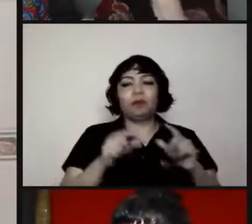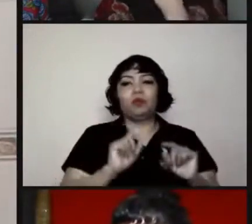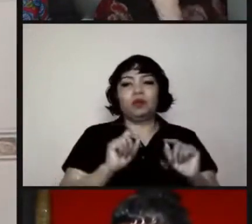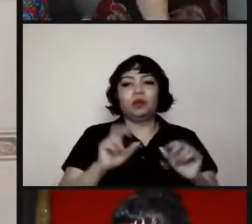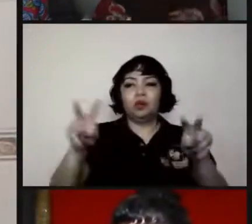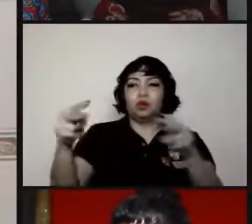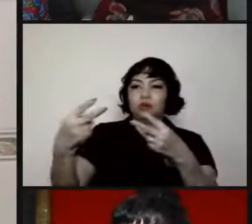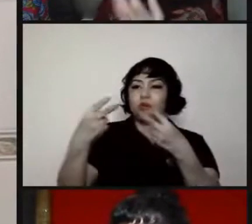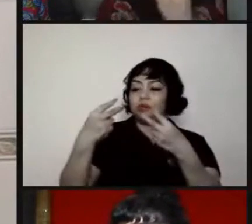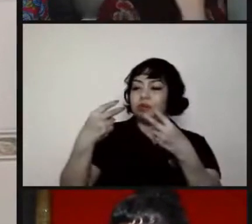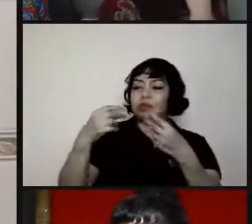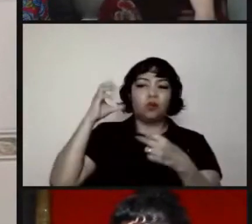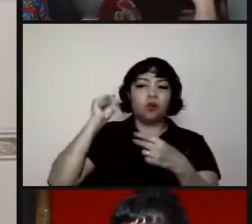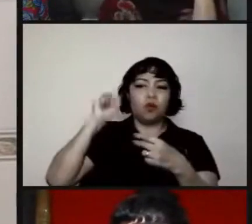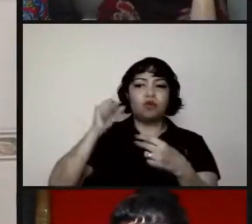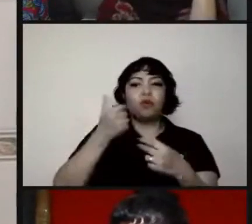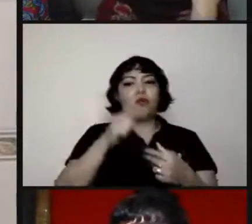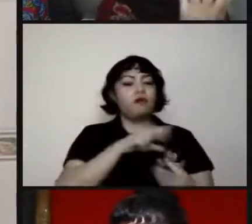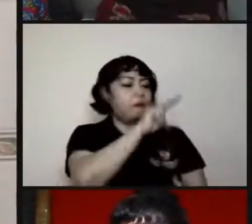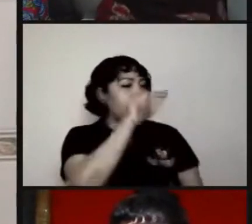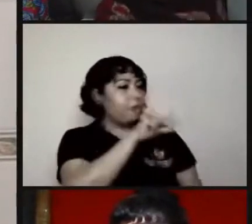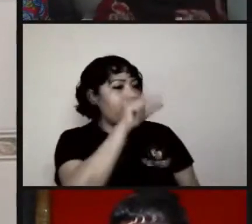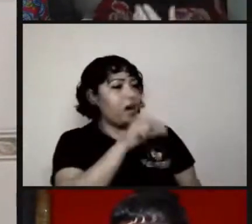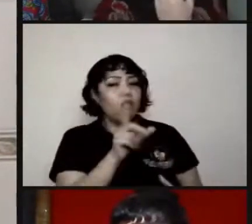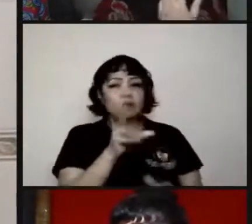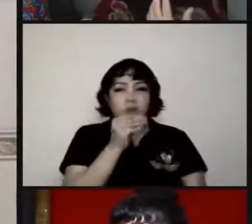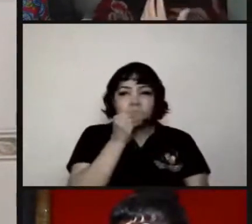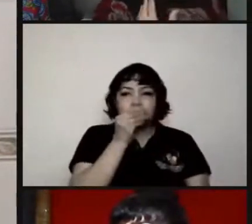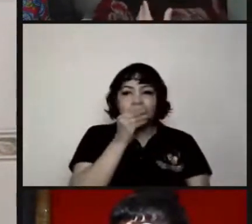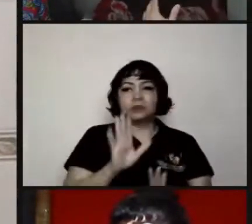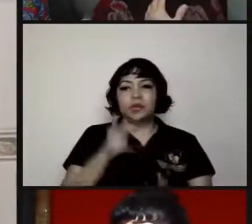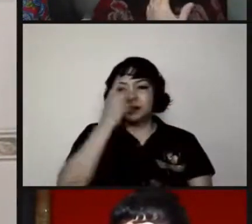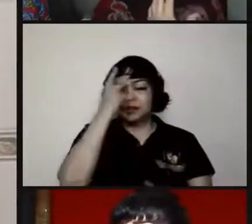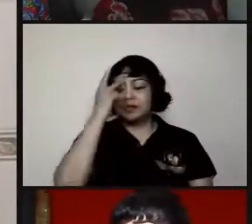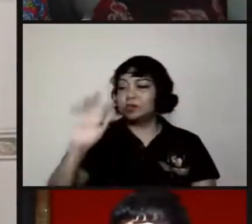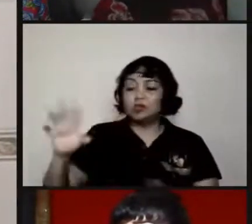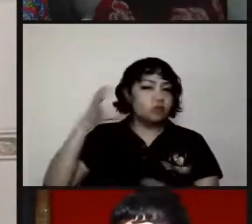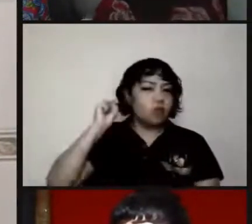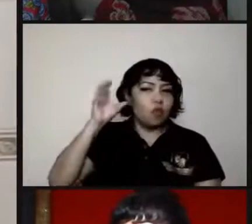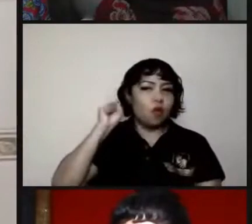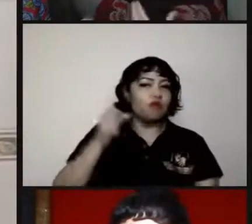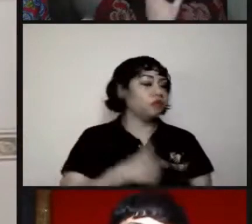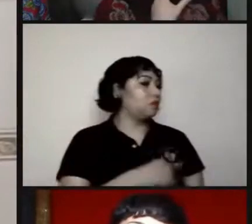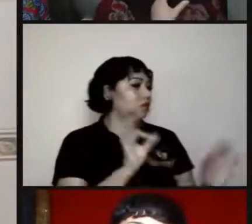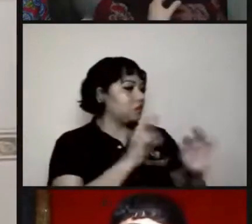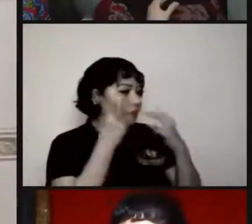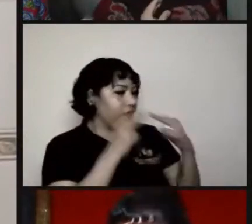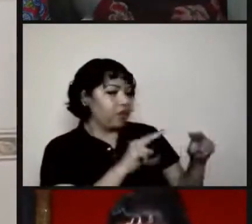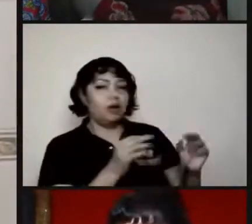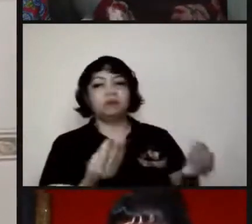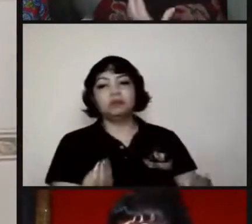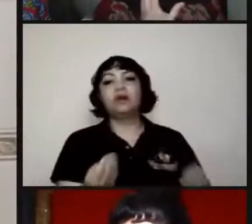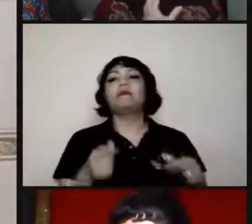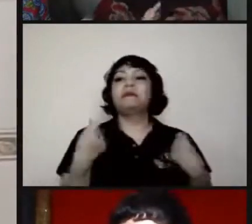né? Uns falam demais, outros falam de menos, as pessoas não ouvem. Então a escrita é um exercício de